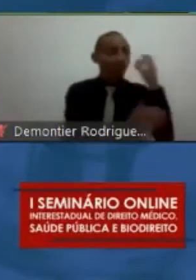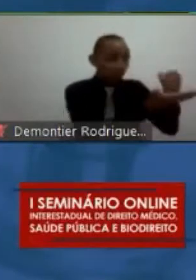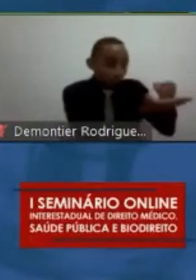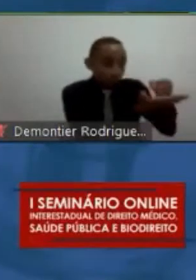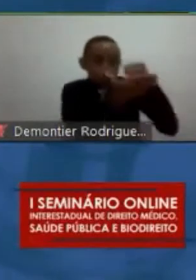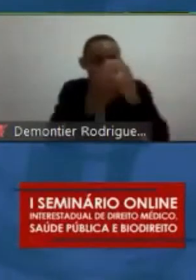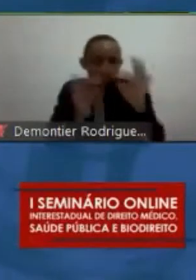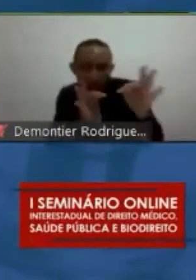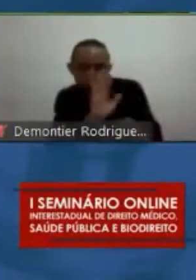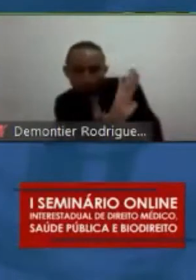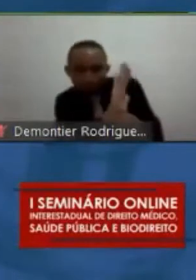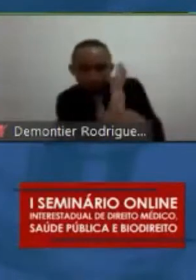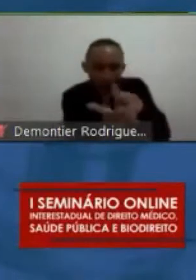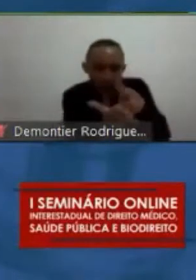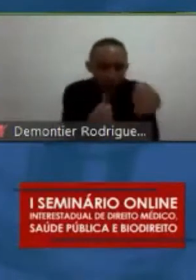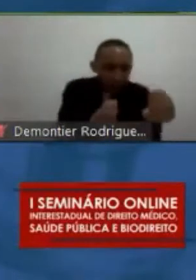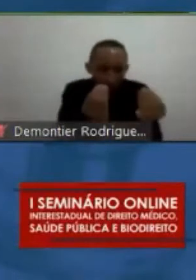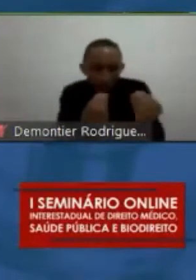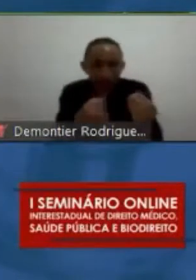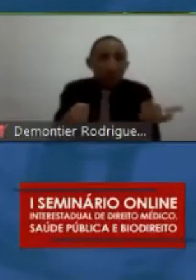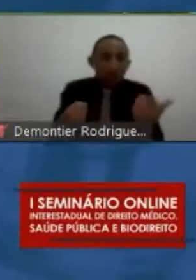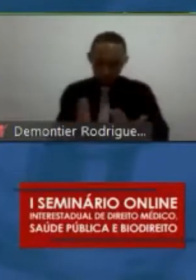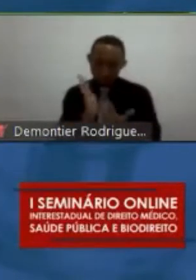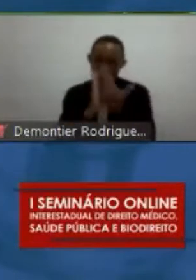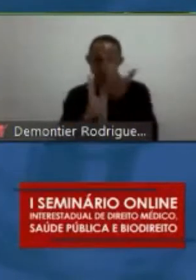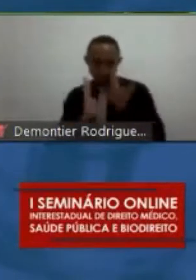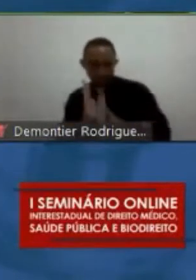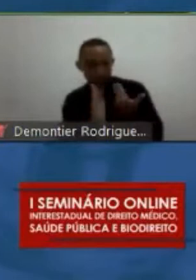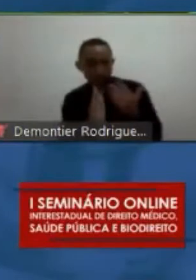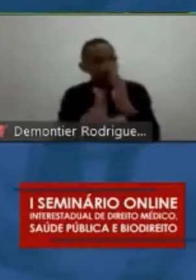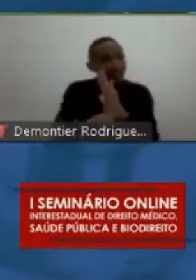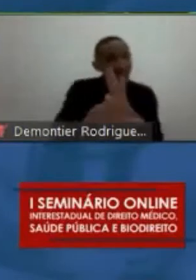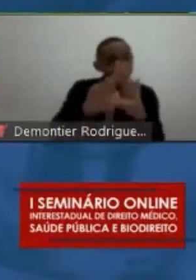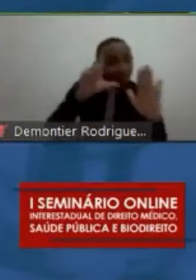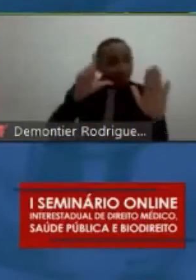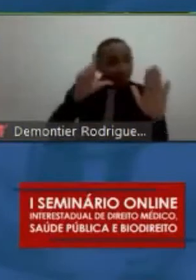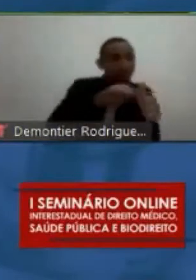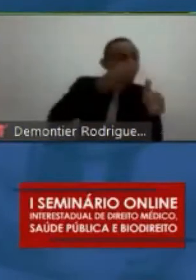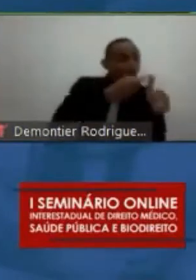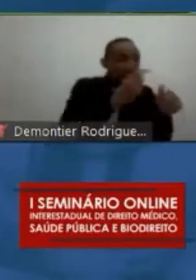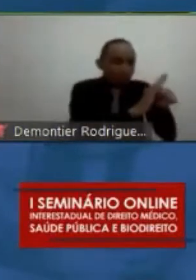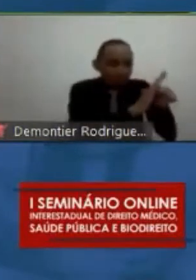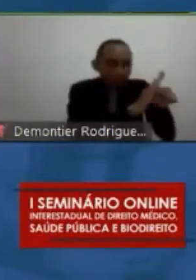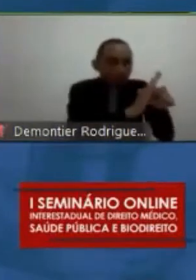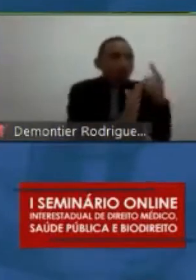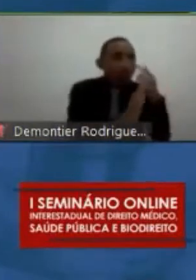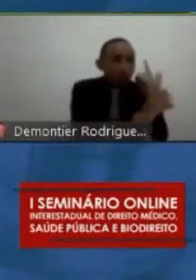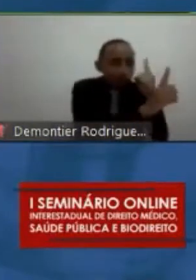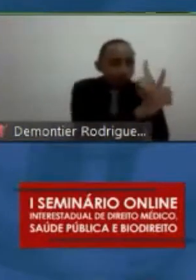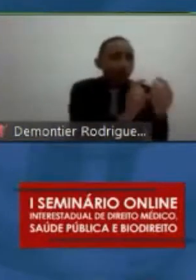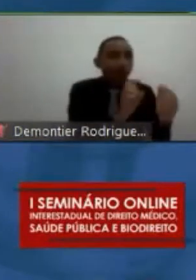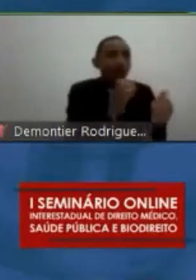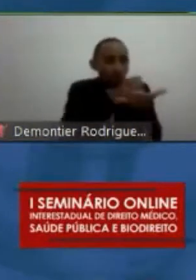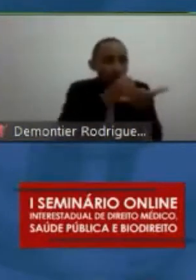para um tratamento mais grave, cirúrgico, podemos detectar e corrigir essa anemia.